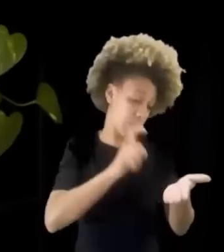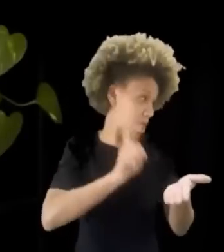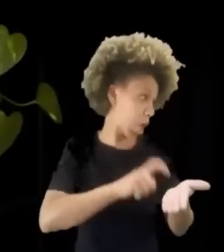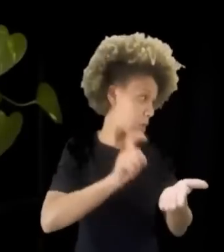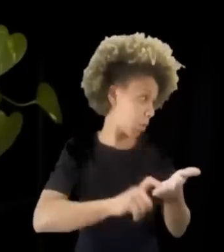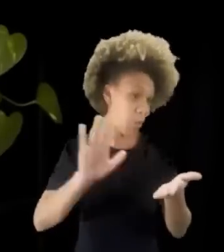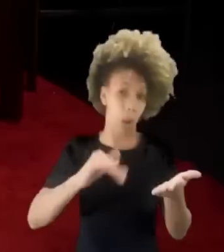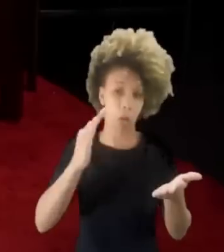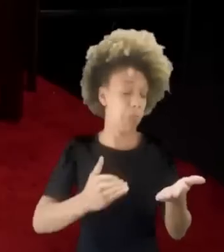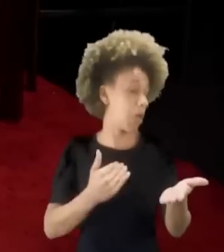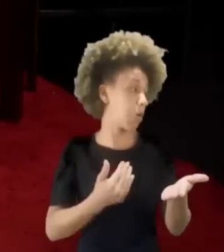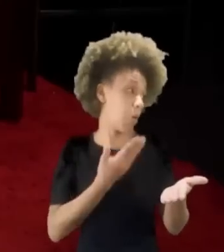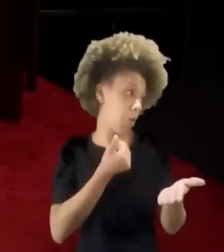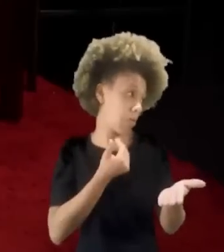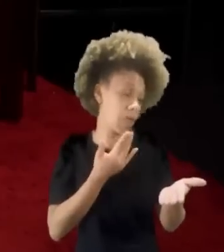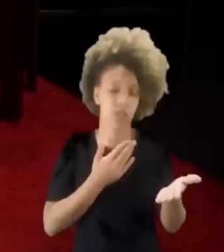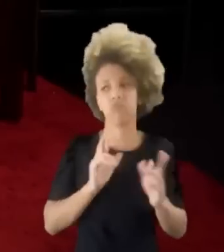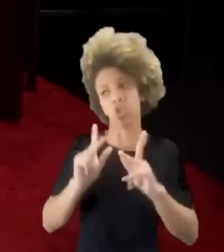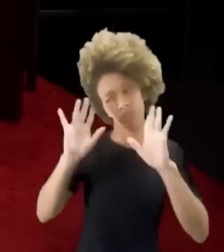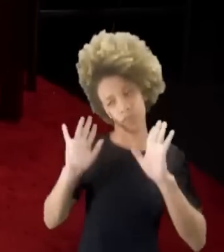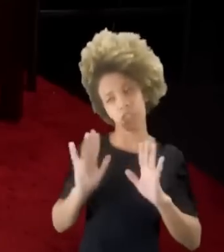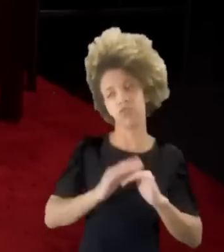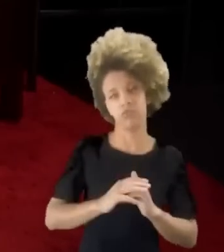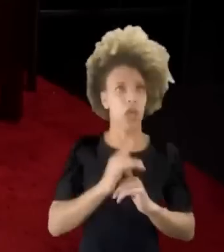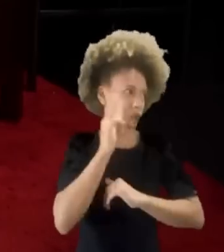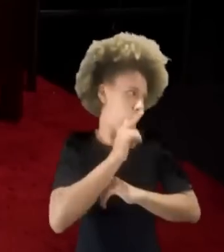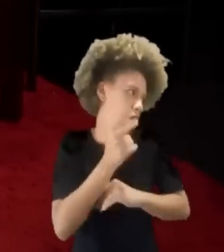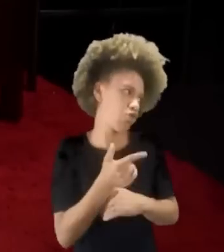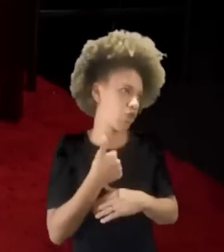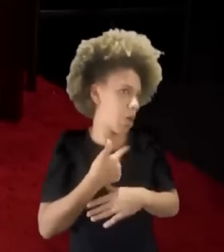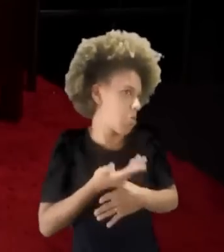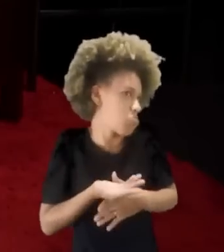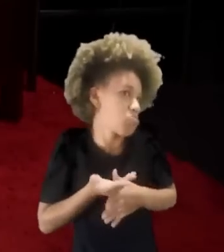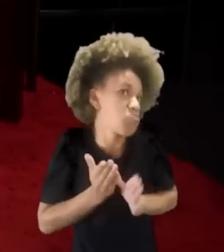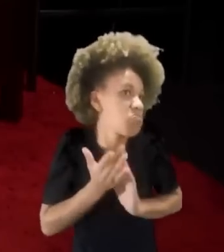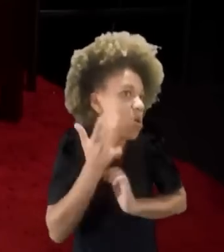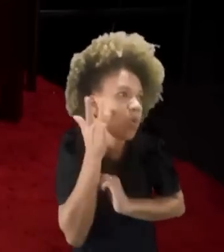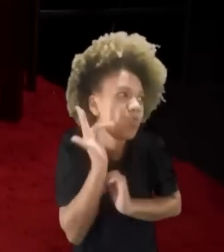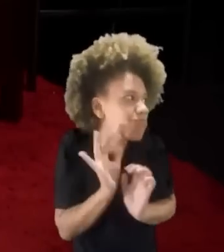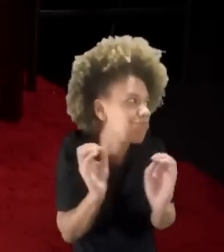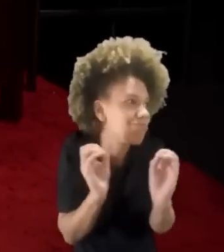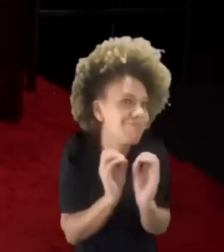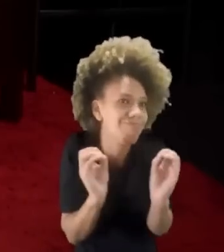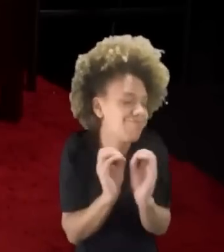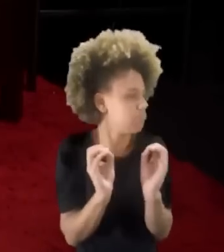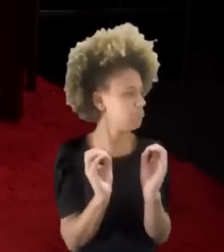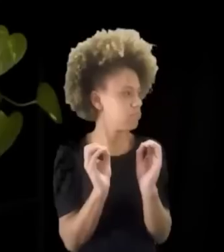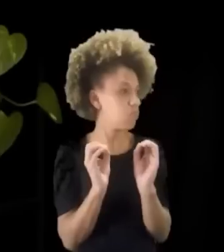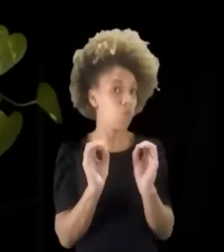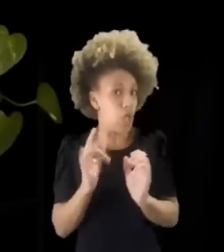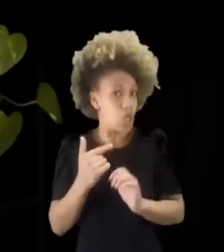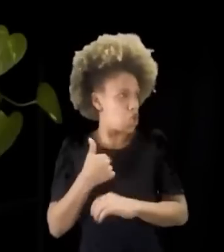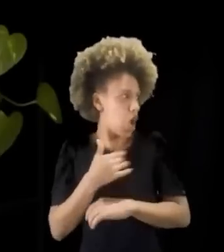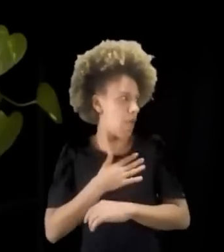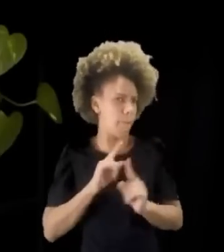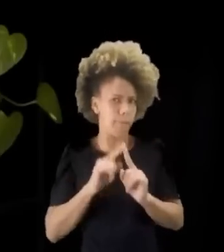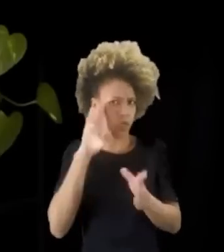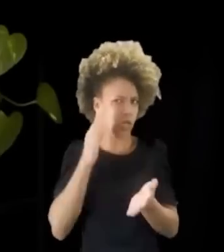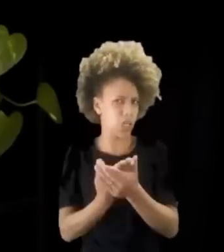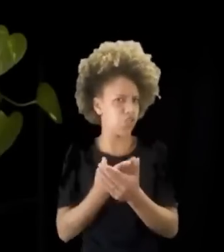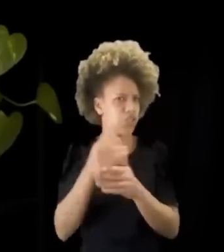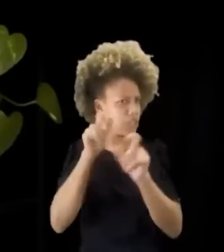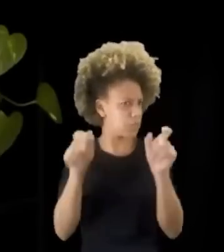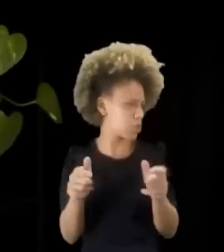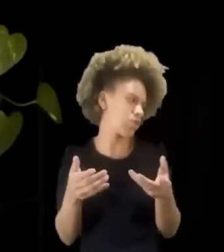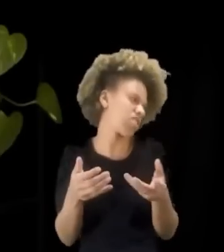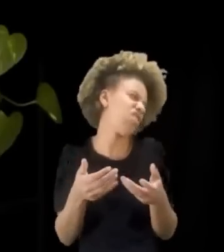e eu vi um mundo de um jeito diferente é lógico que sim eu eu não tô nem eu não tô nem ciente de Não só eu acredito muita gente não